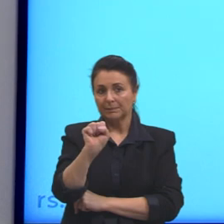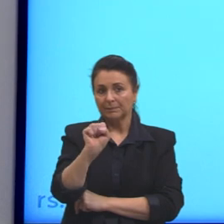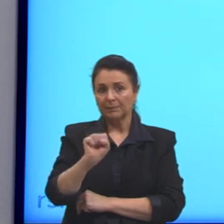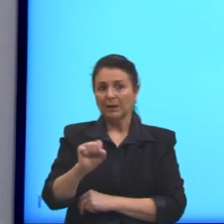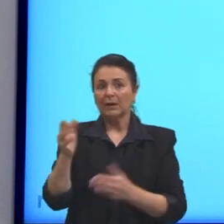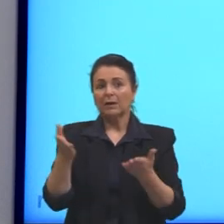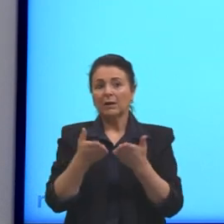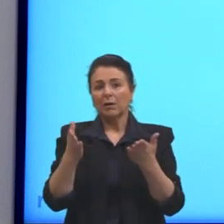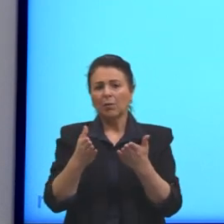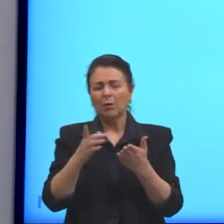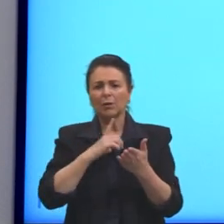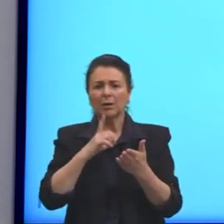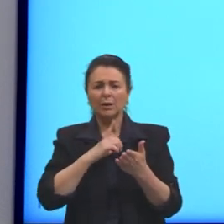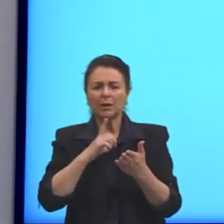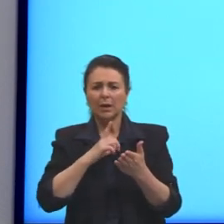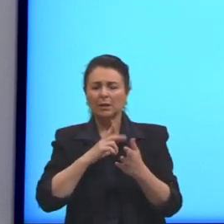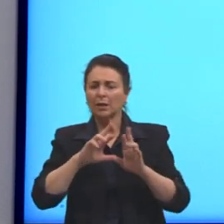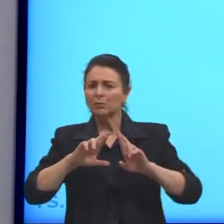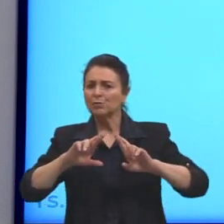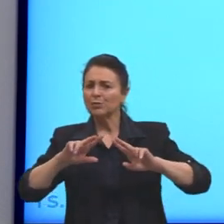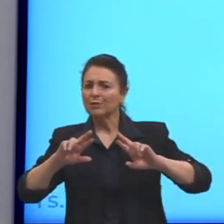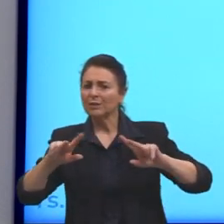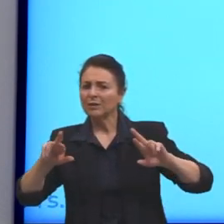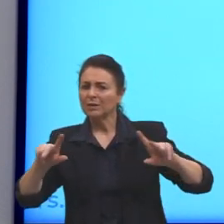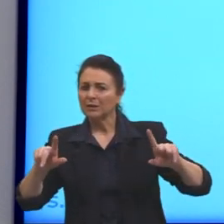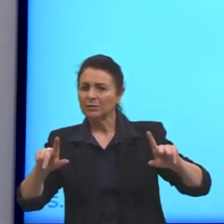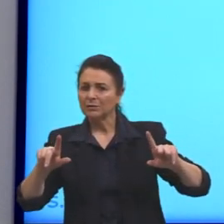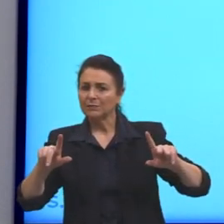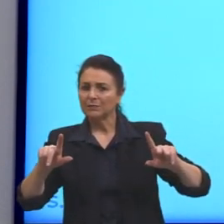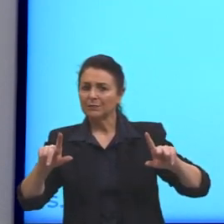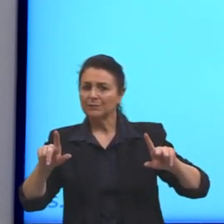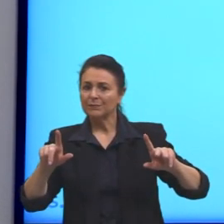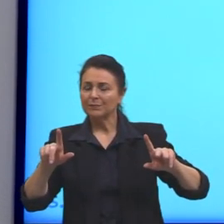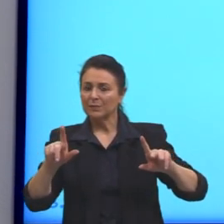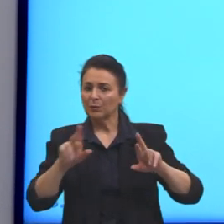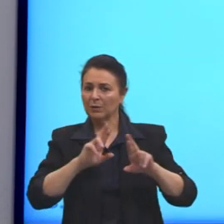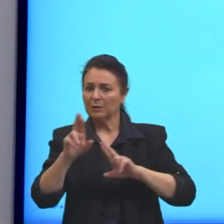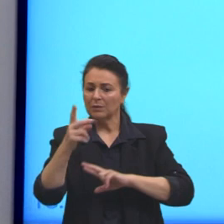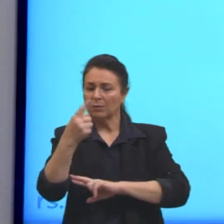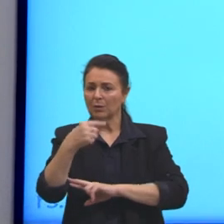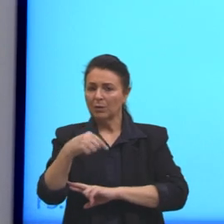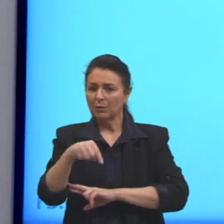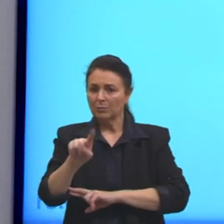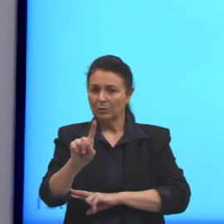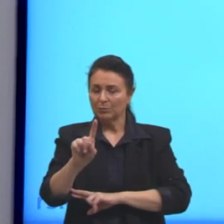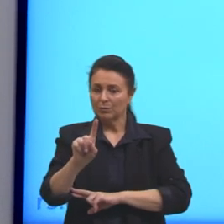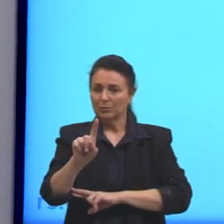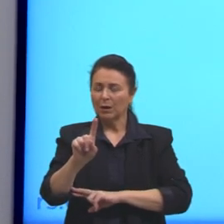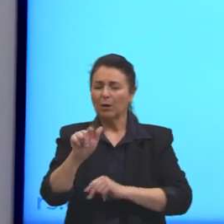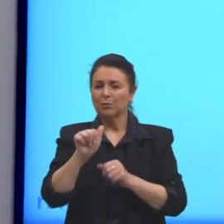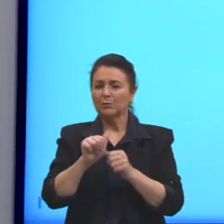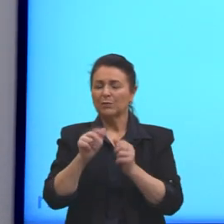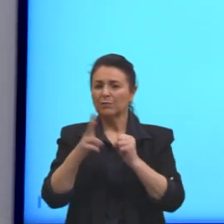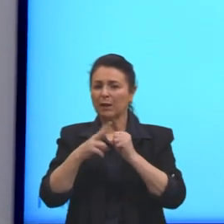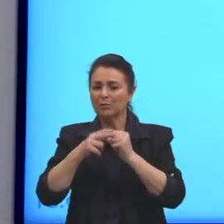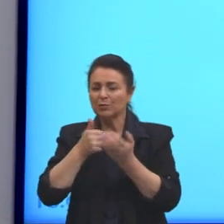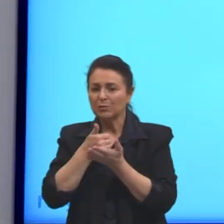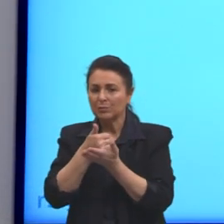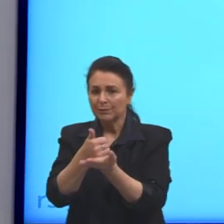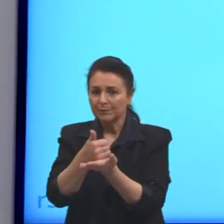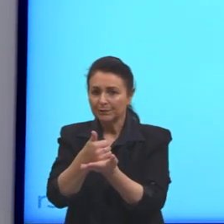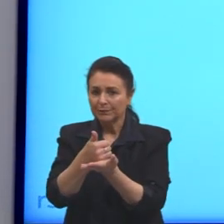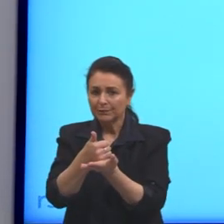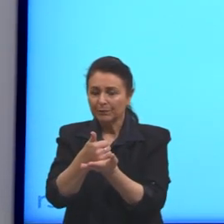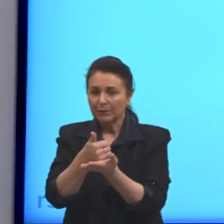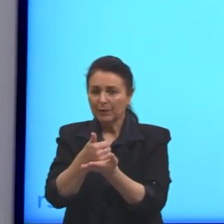e o quê que Ele estende particularidade em relação aos auxiliares enquanto que